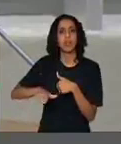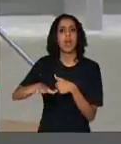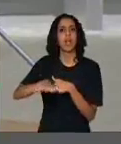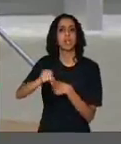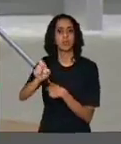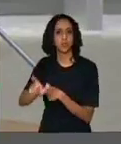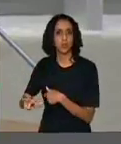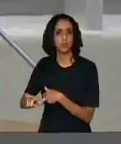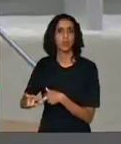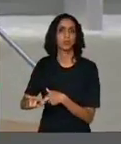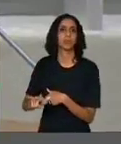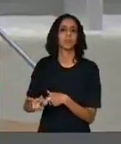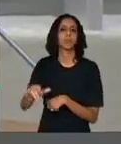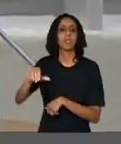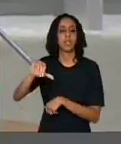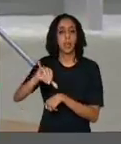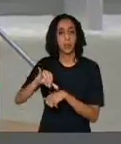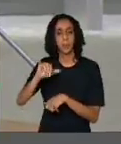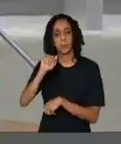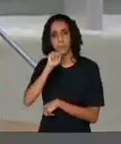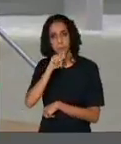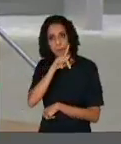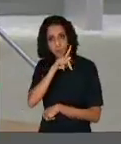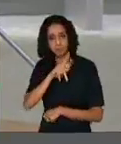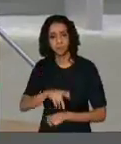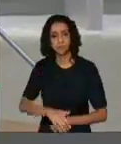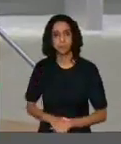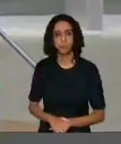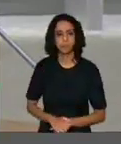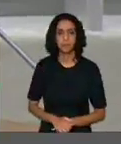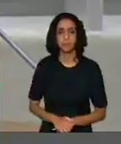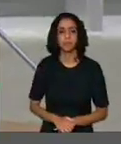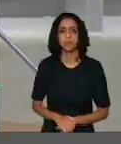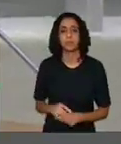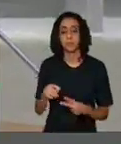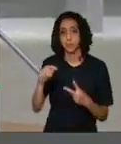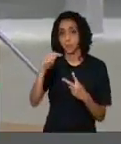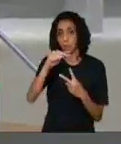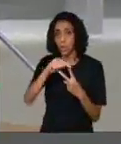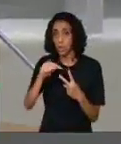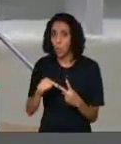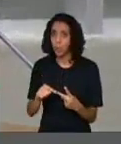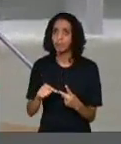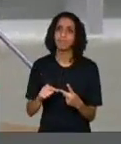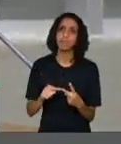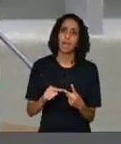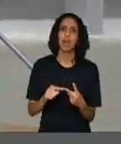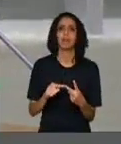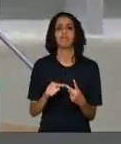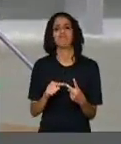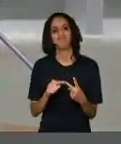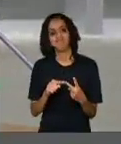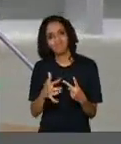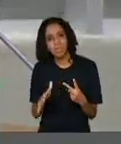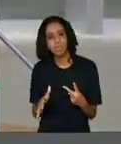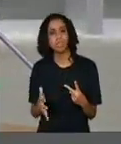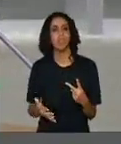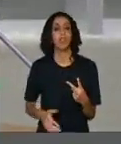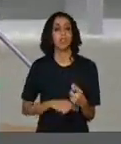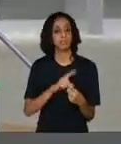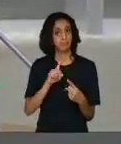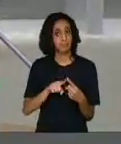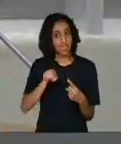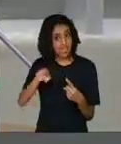da cidade de Macapá. Dois aspectos que são menos positivos. Um,